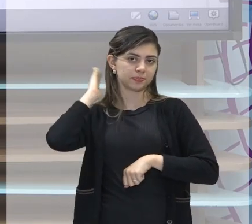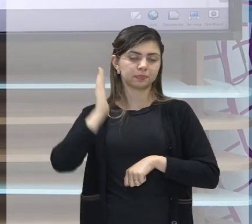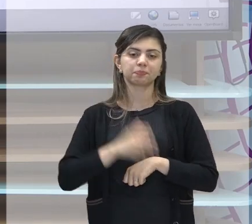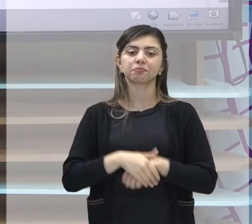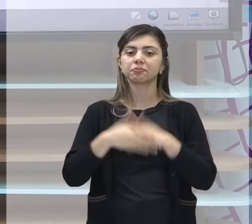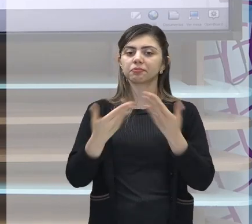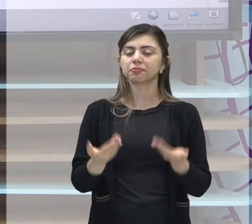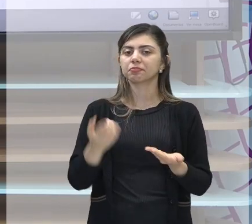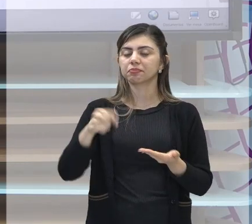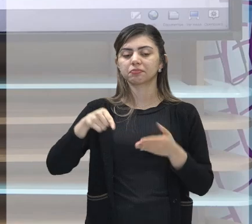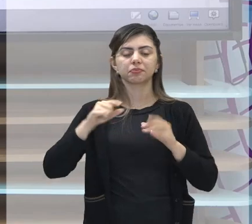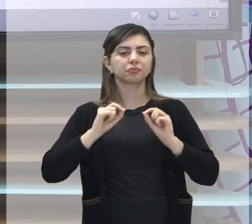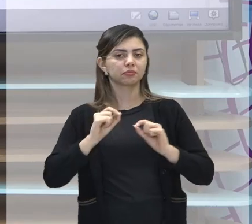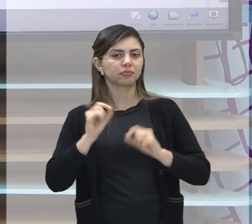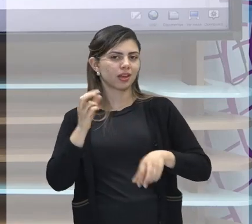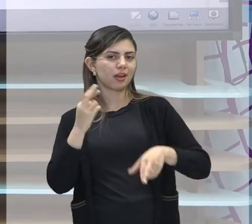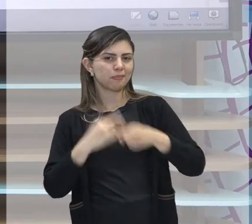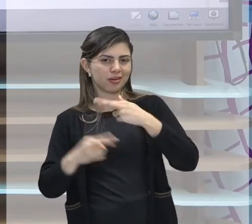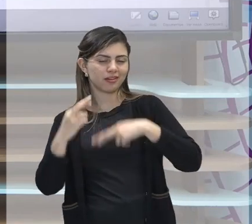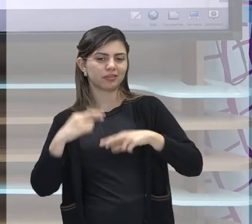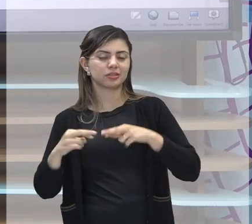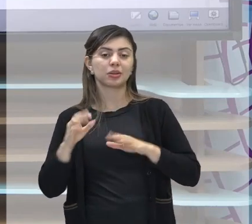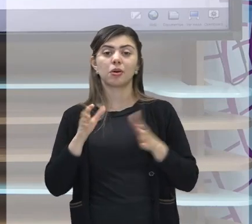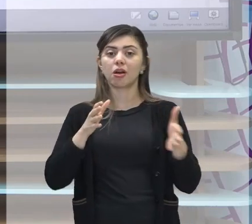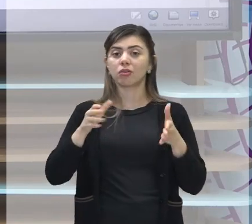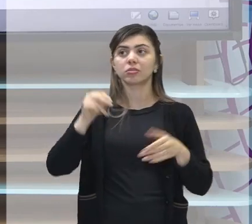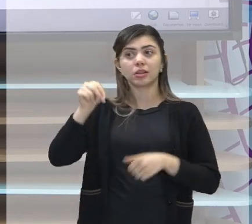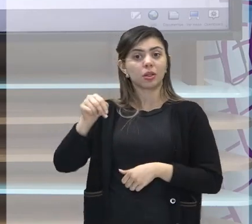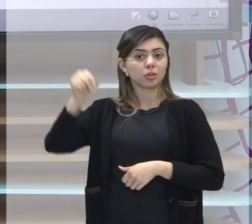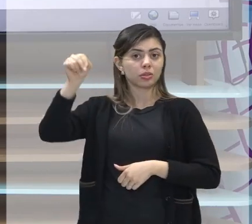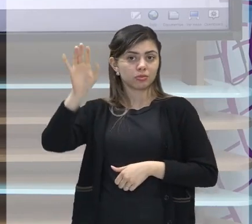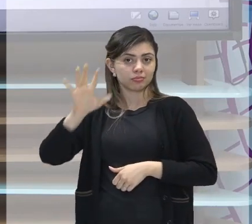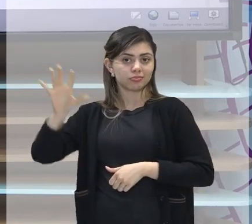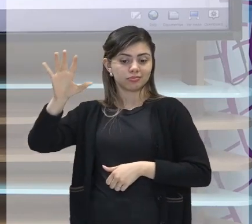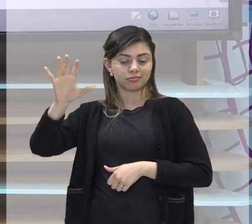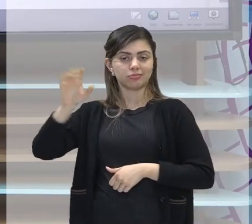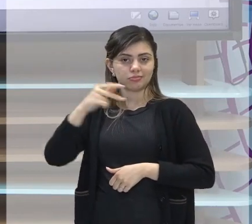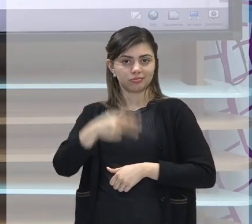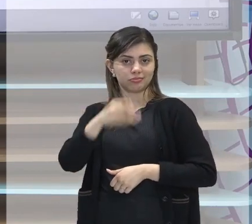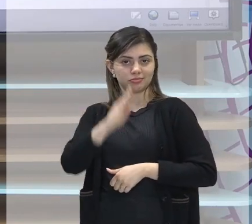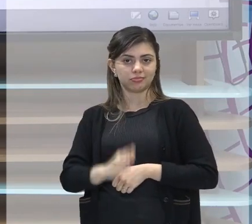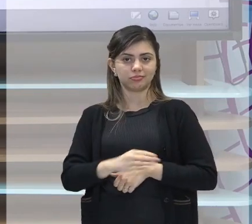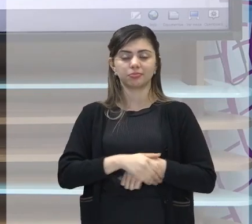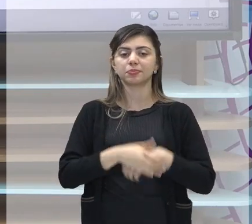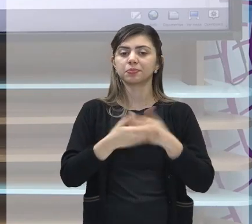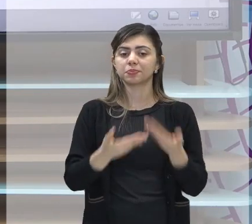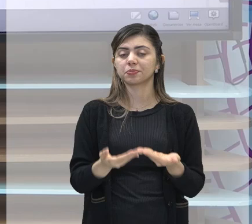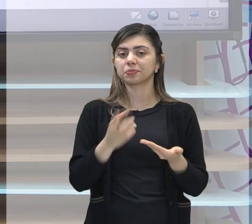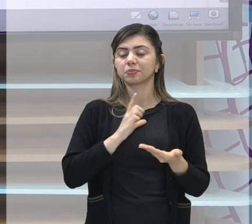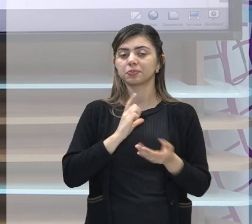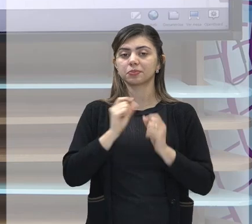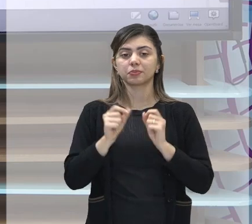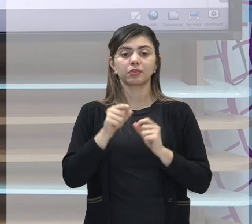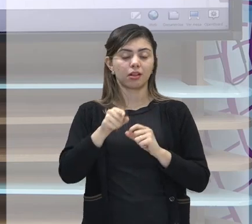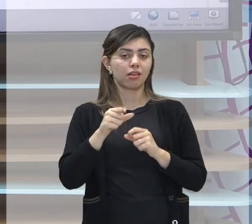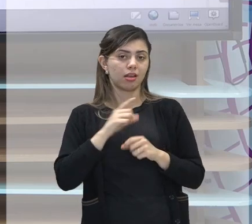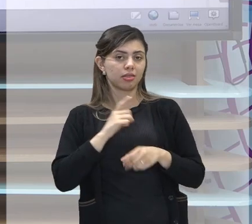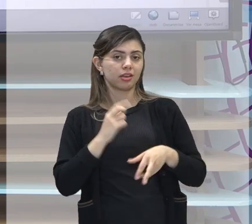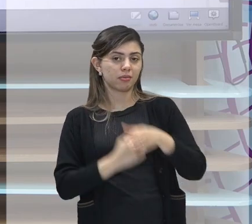um movimento que vai acontecer no norte, do nosso Brasil. Você tem o movimento